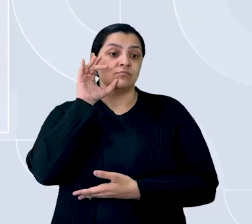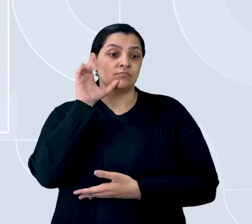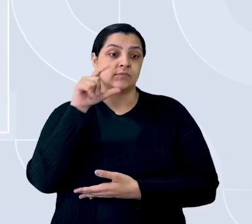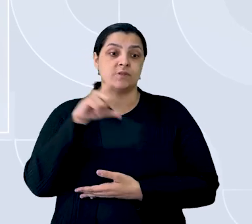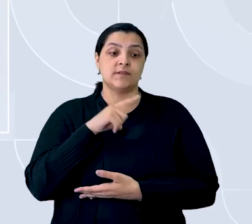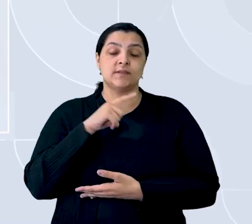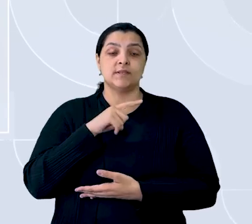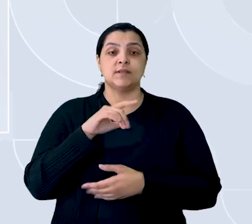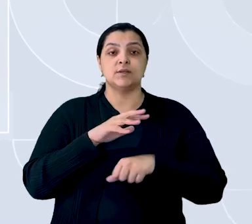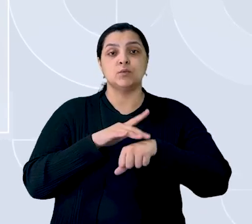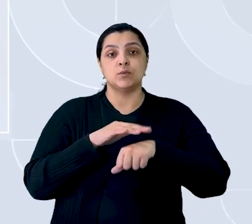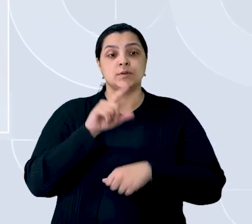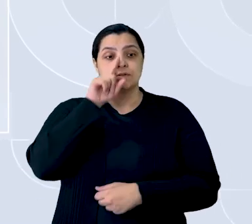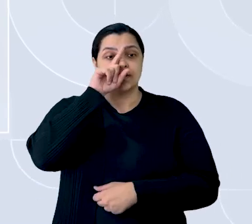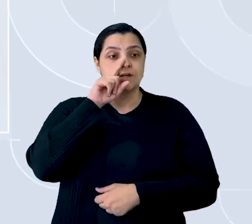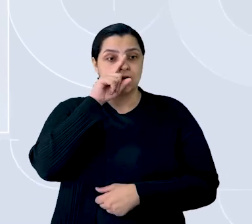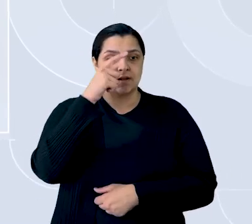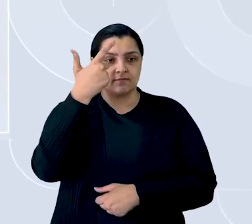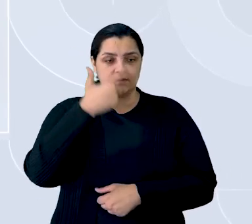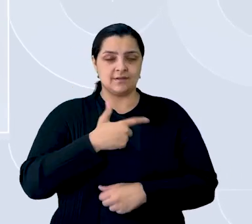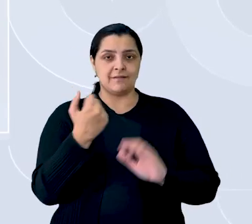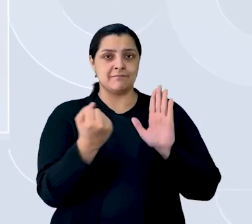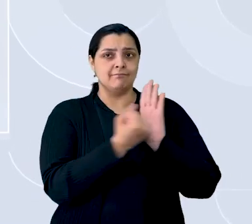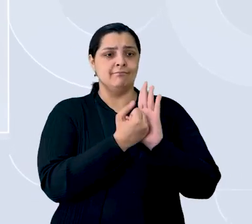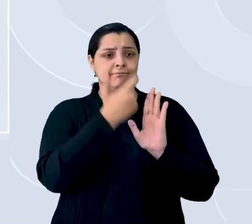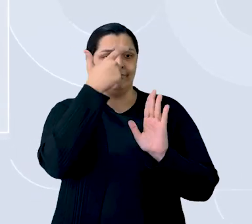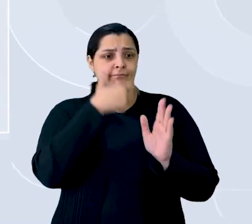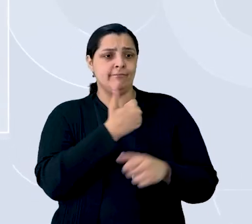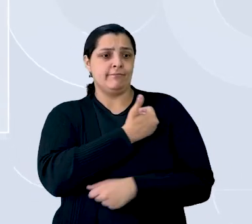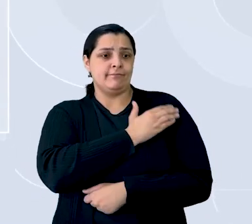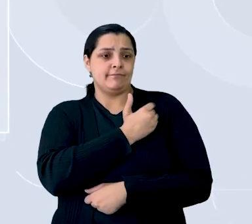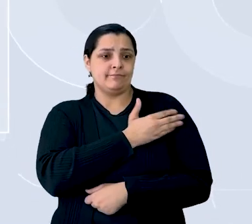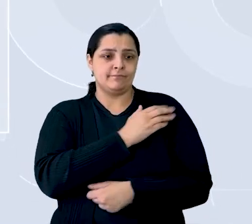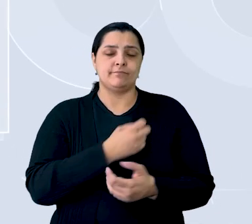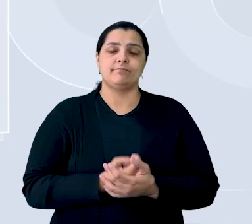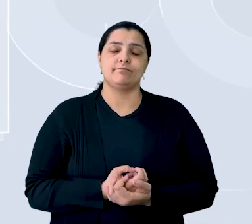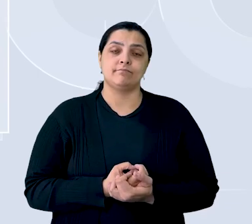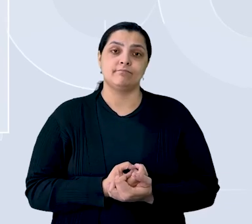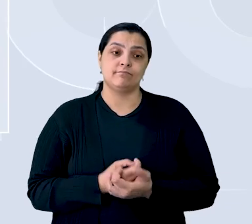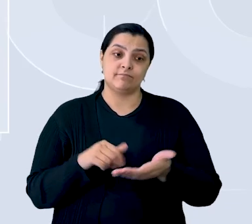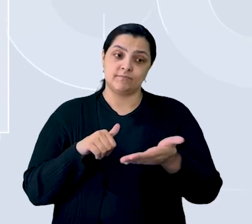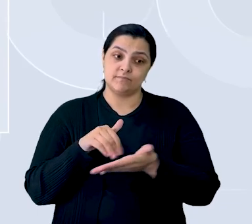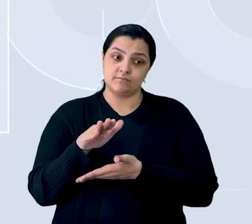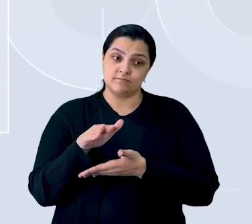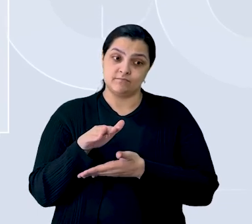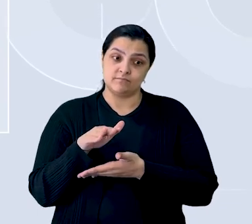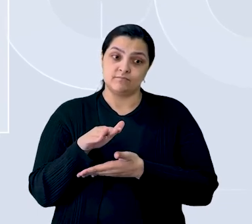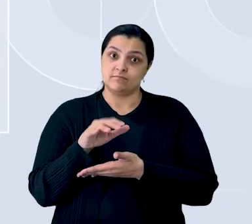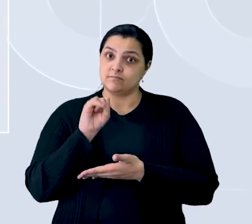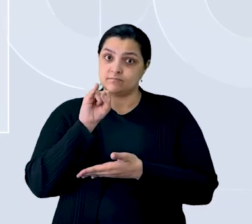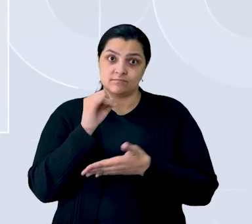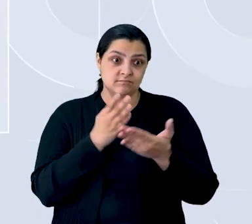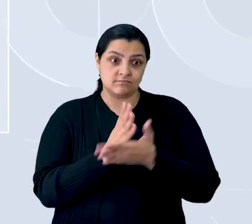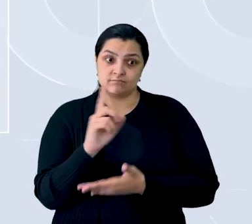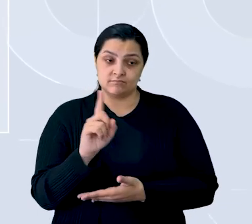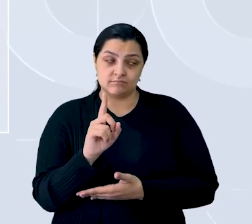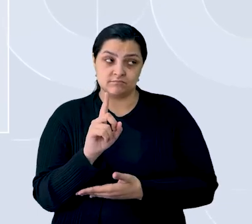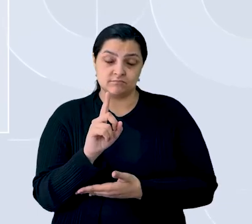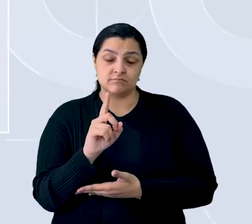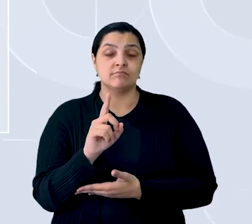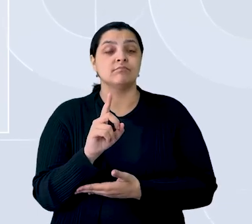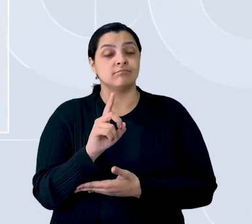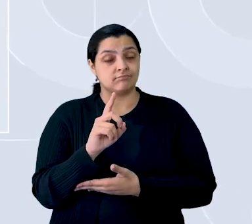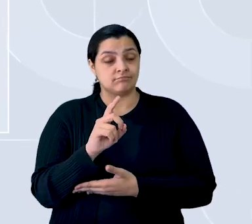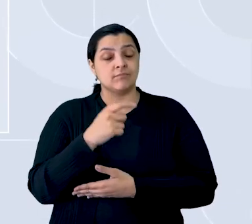despedida de empregado com doença grave que cause estigma ou preconceito e que a dispensa, sendo inválida,